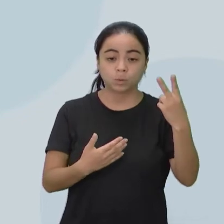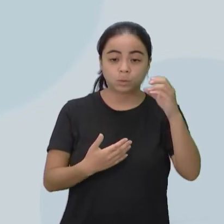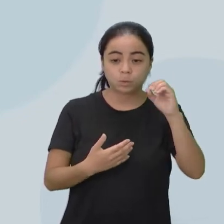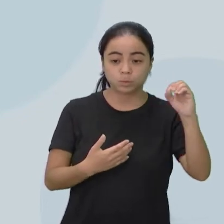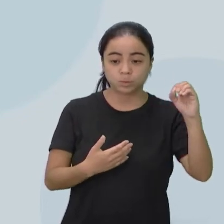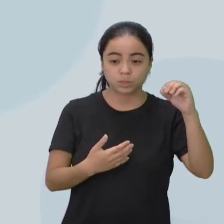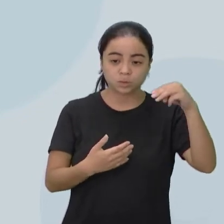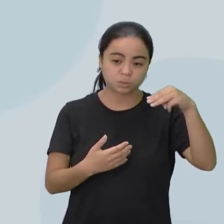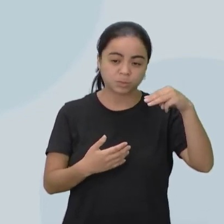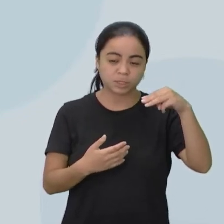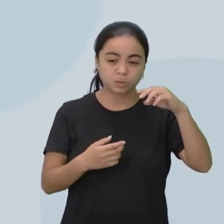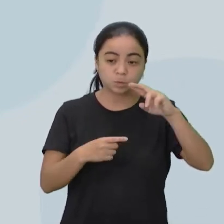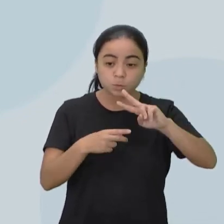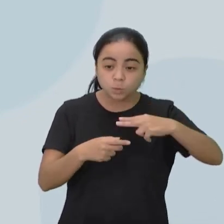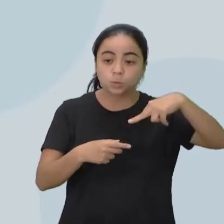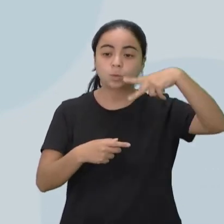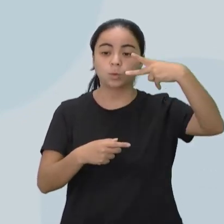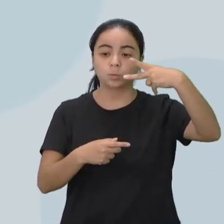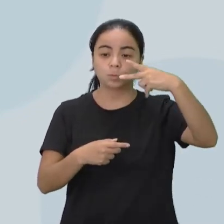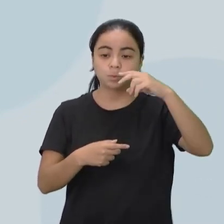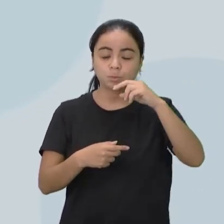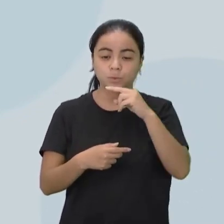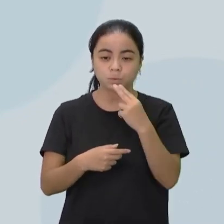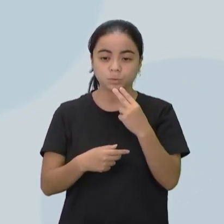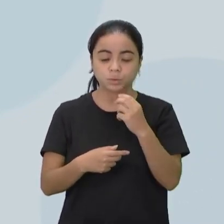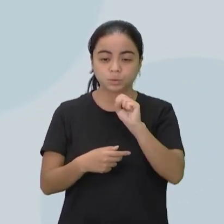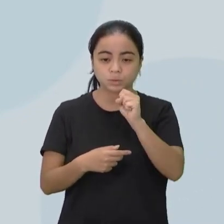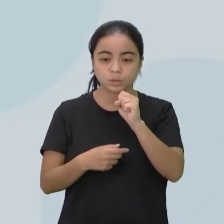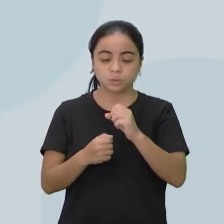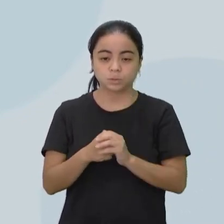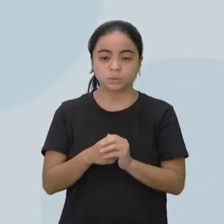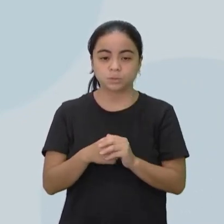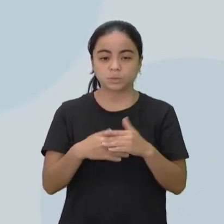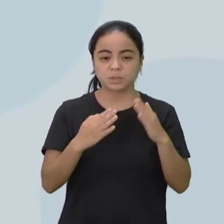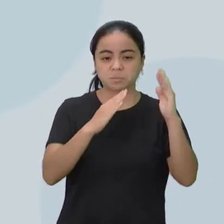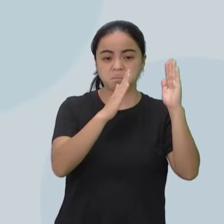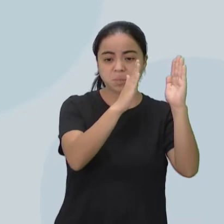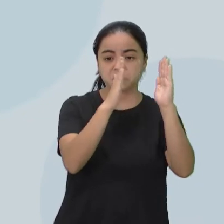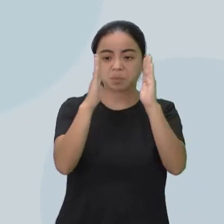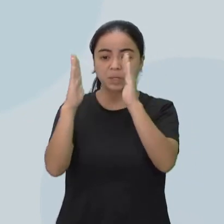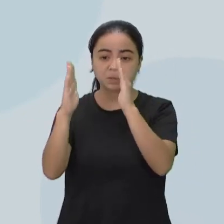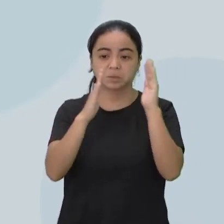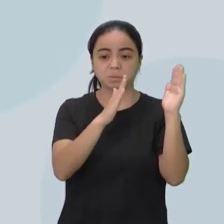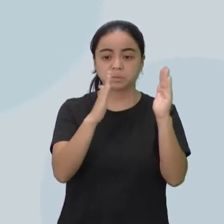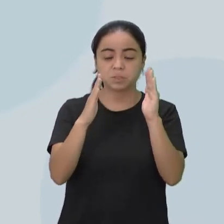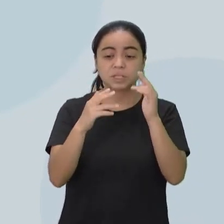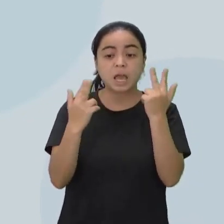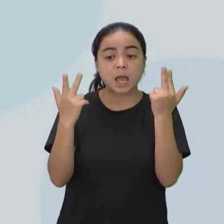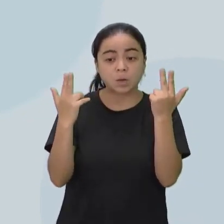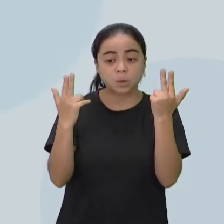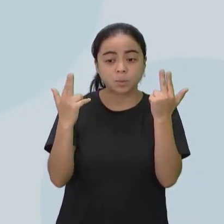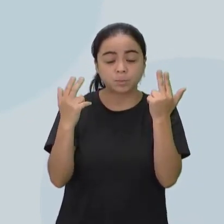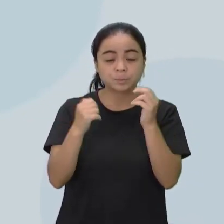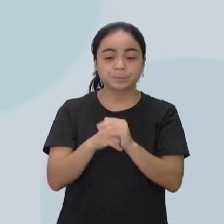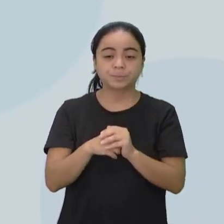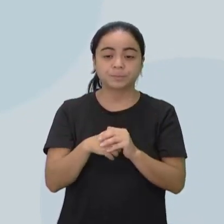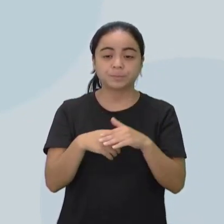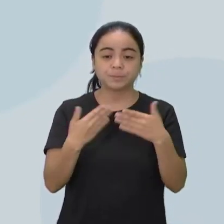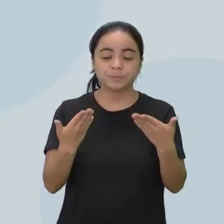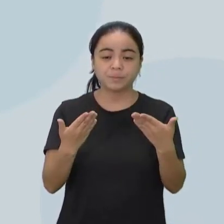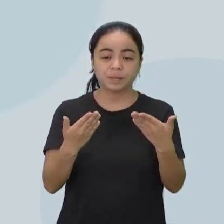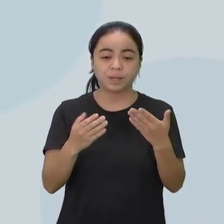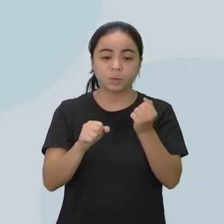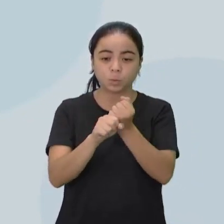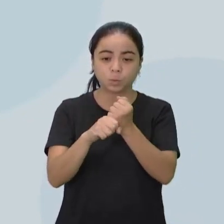segundo, e assim vai. Calcular uma coluna, ou a segunda, ou a terceira, é a mesma coisa, né? E o cálculo dessa